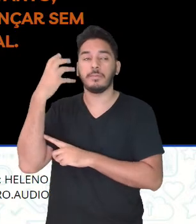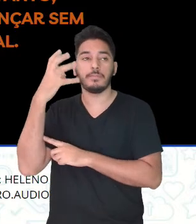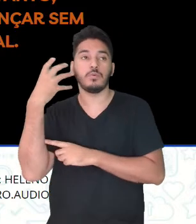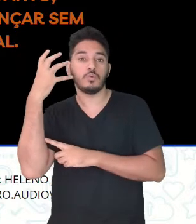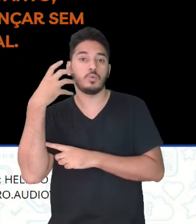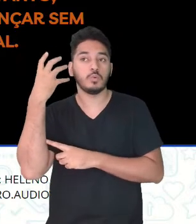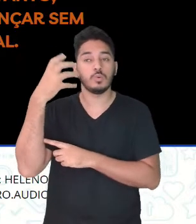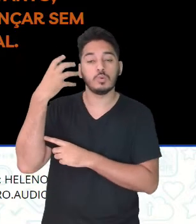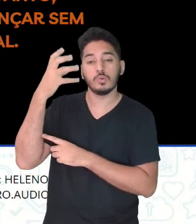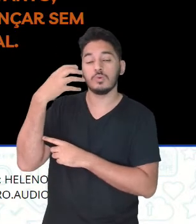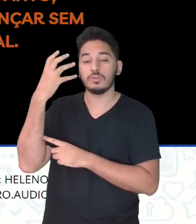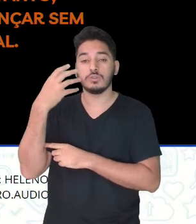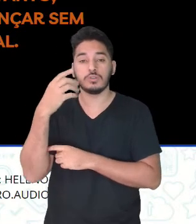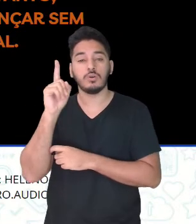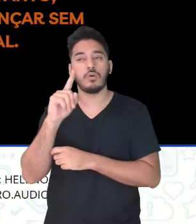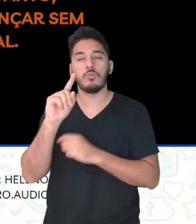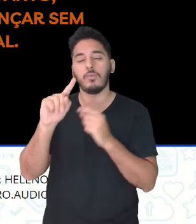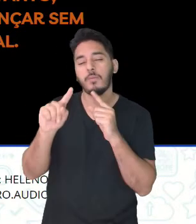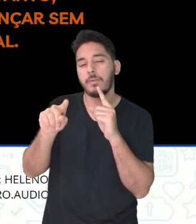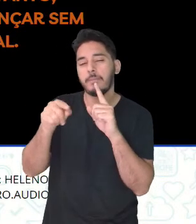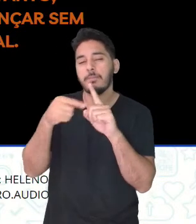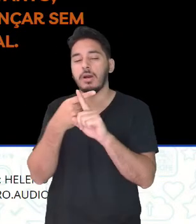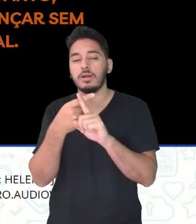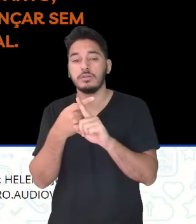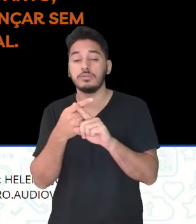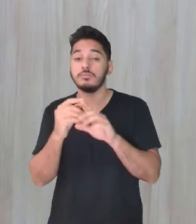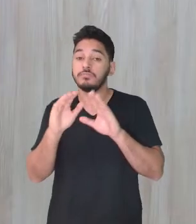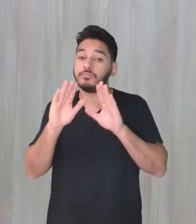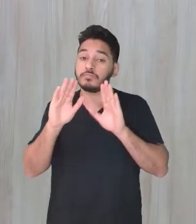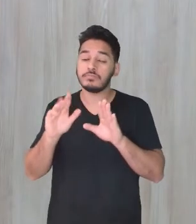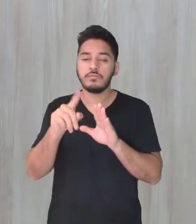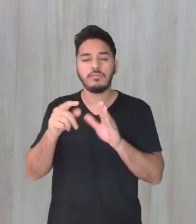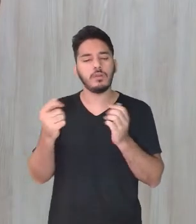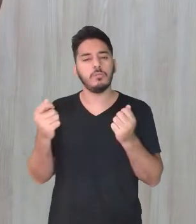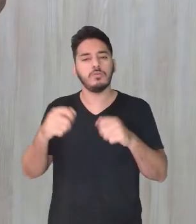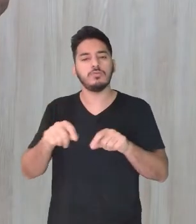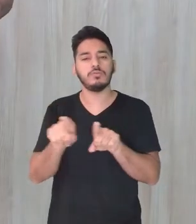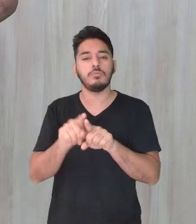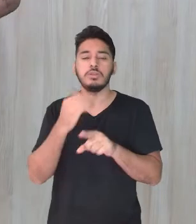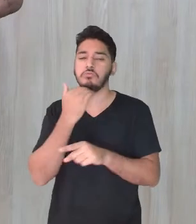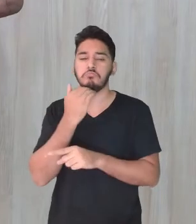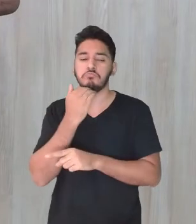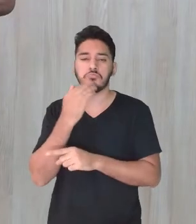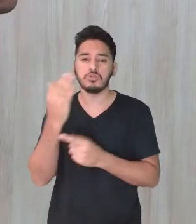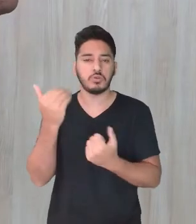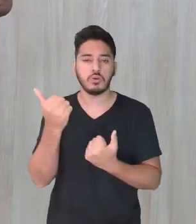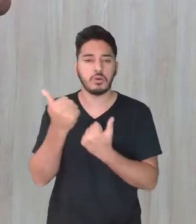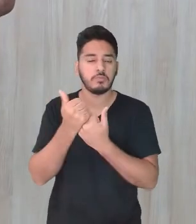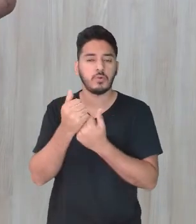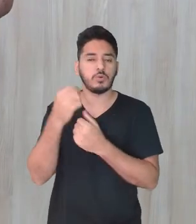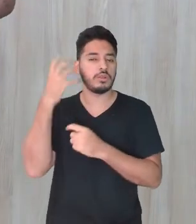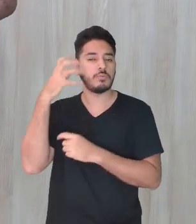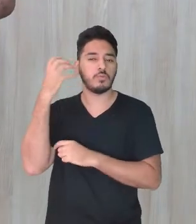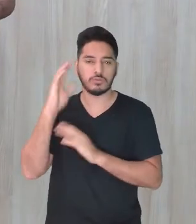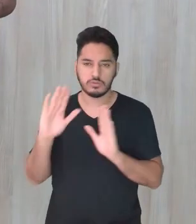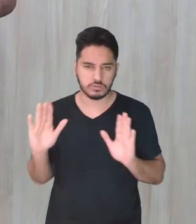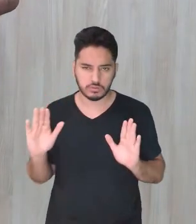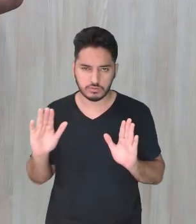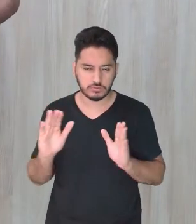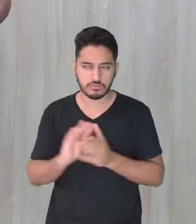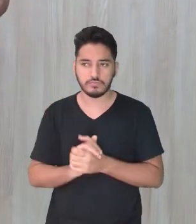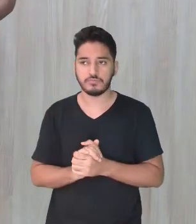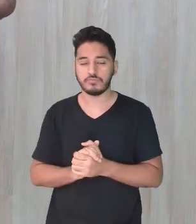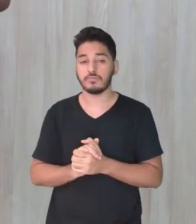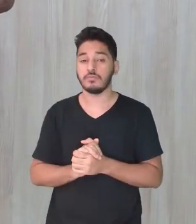música ali, né, como um algo a mais. Entretanto, também é possível dançar sem um apoio musical, que é o finalzinho do texto, só para vocês entenderem.